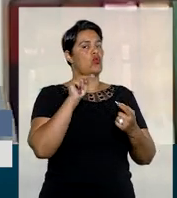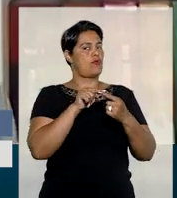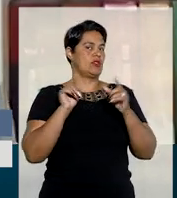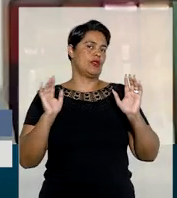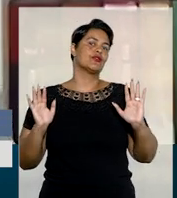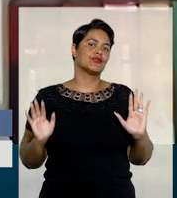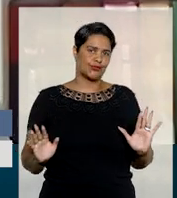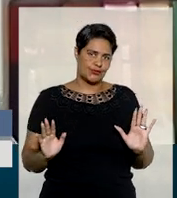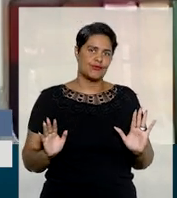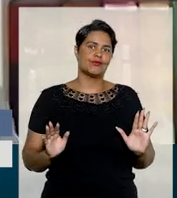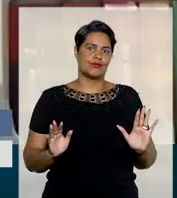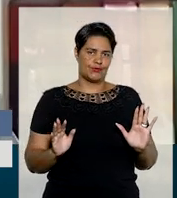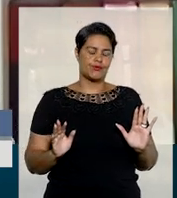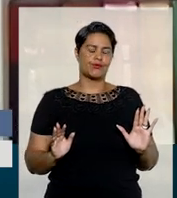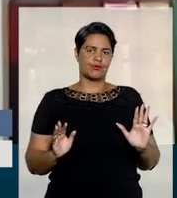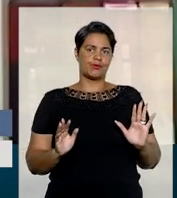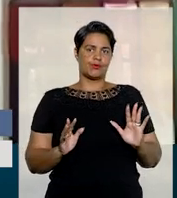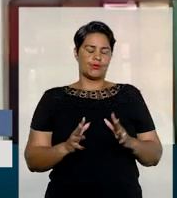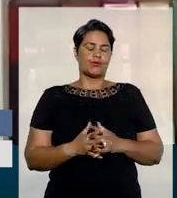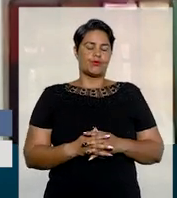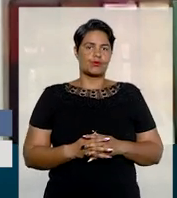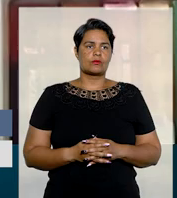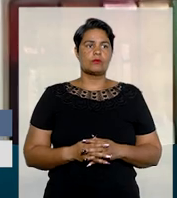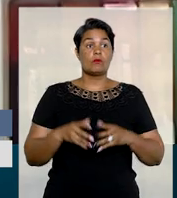dizer, eles têm que buscar